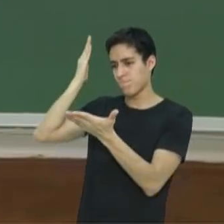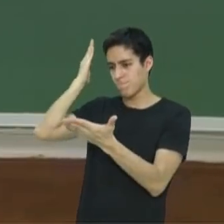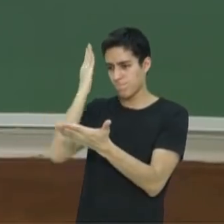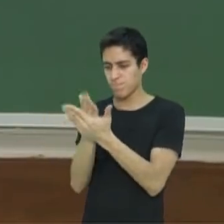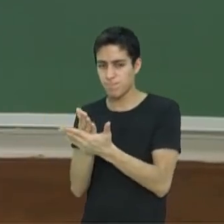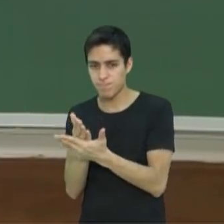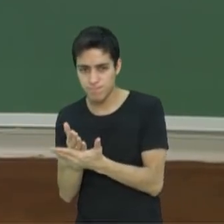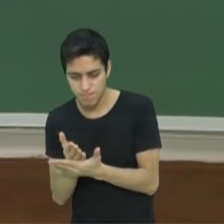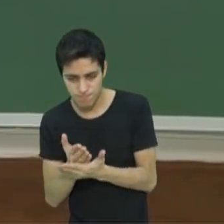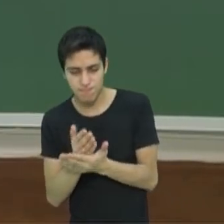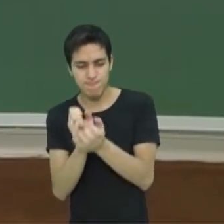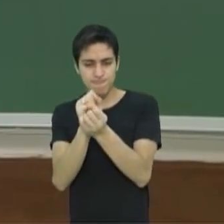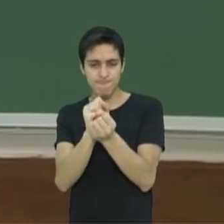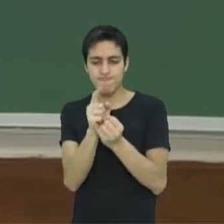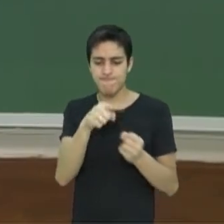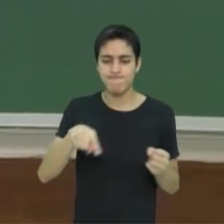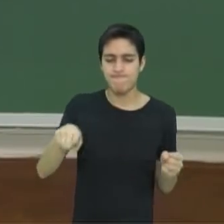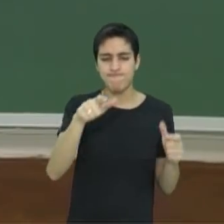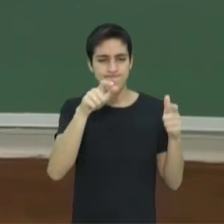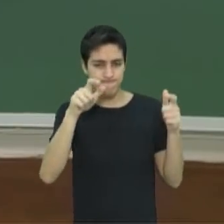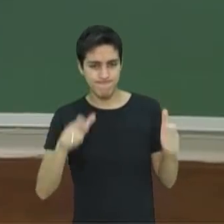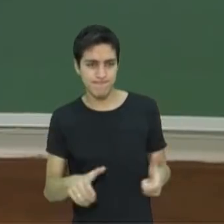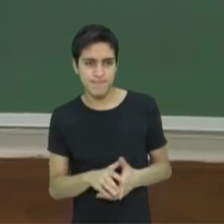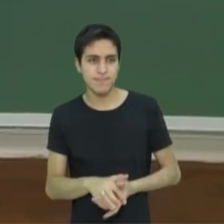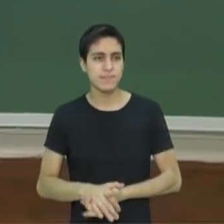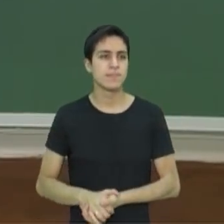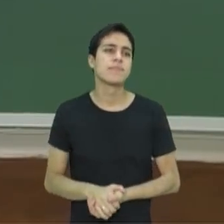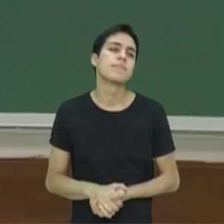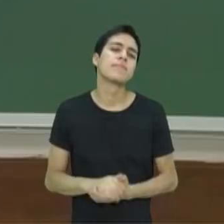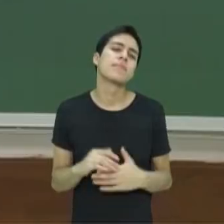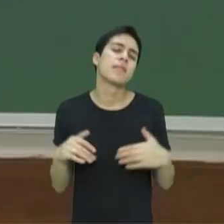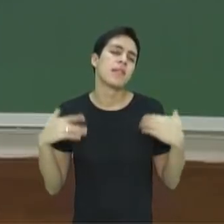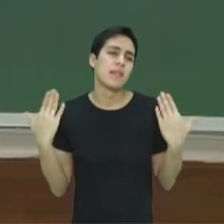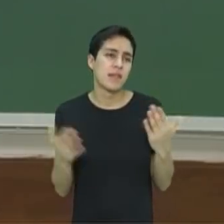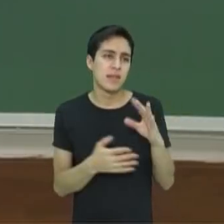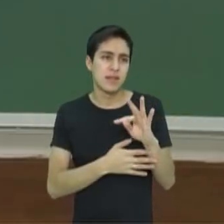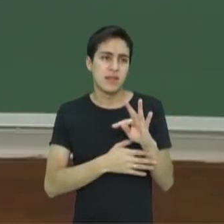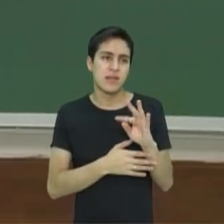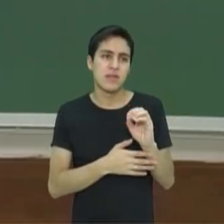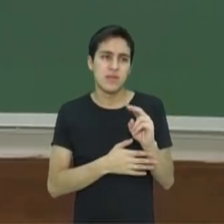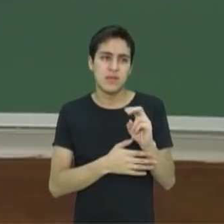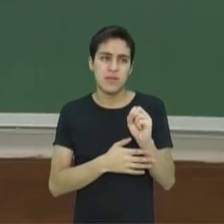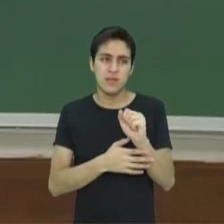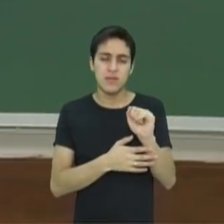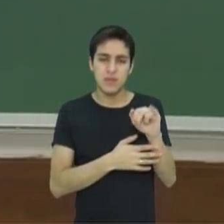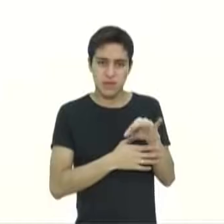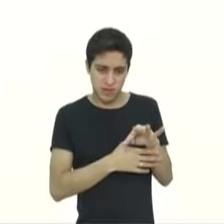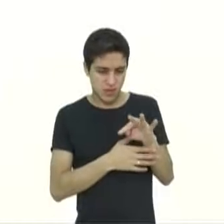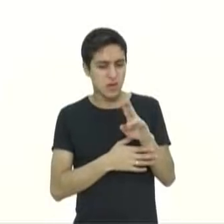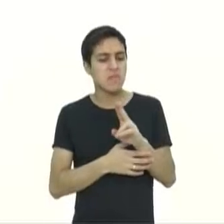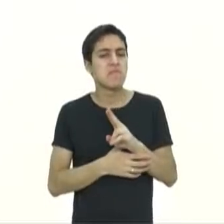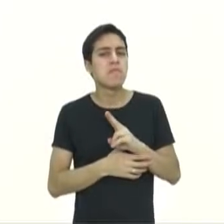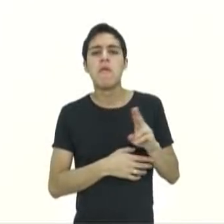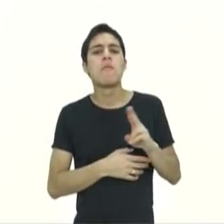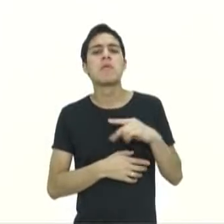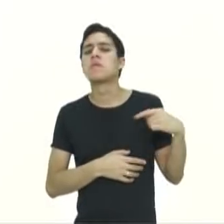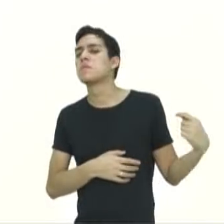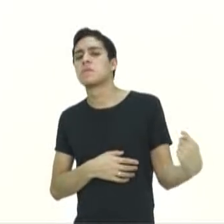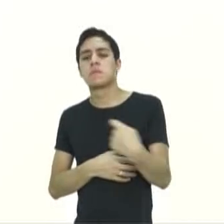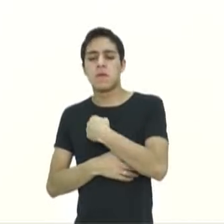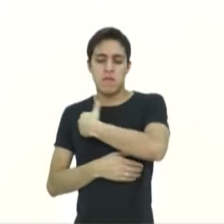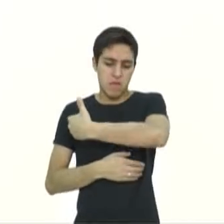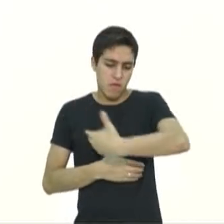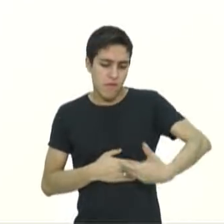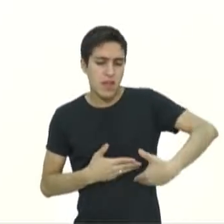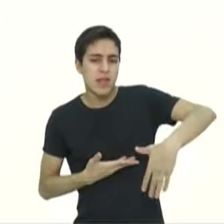a escravidão nesse território, certo? Então, Toussaint Louverture, ele se proclama governador-geral da